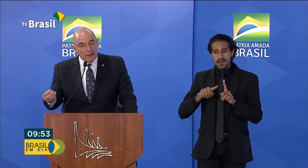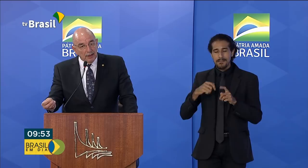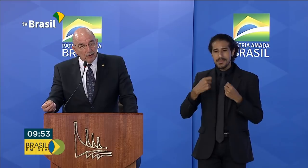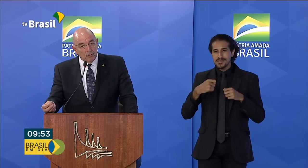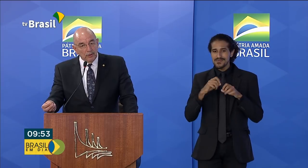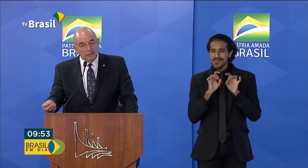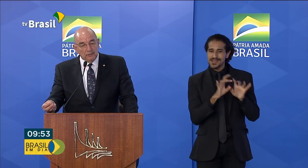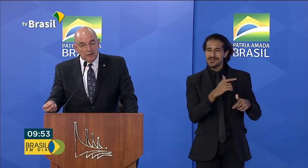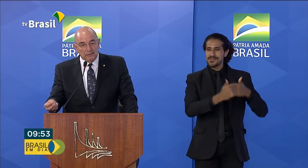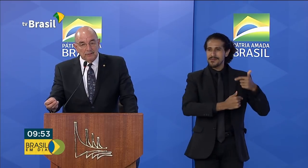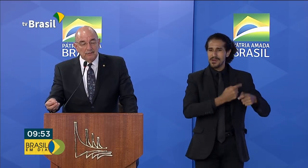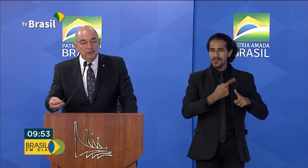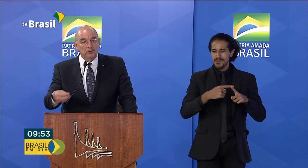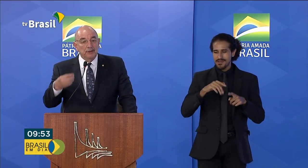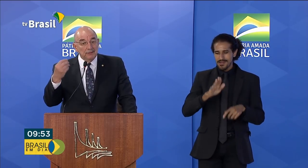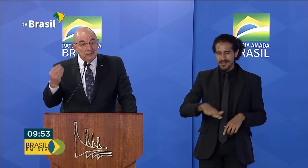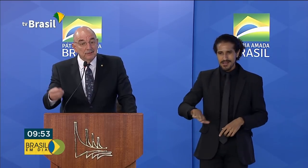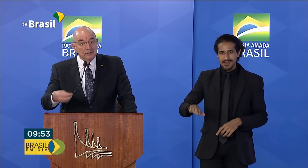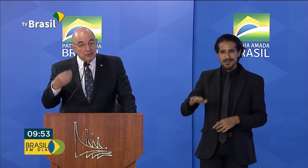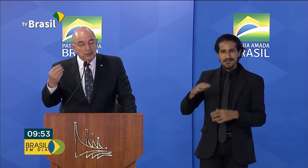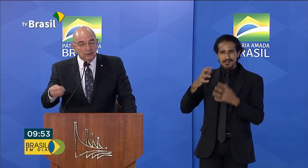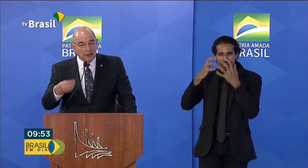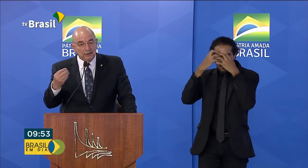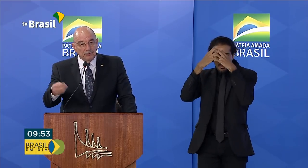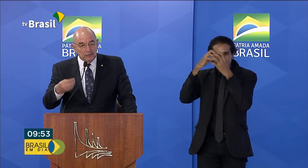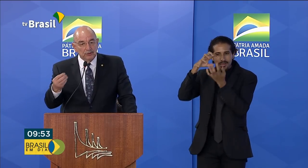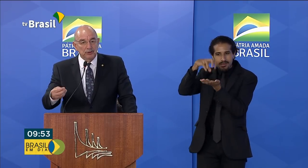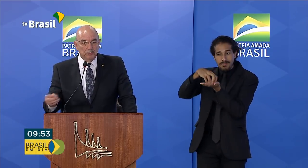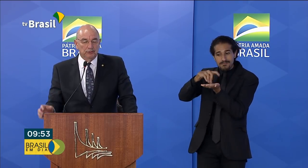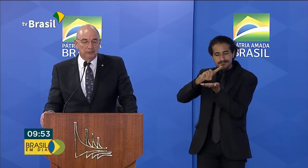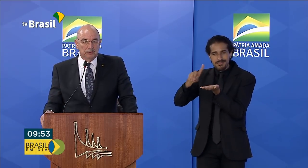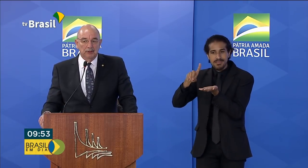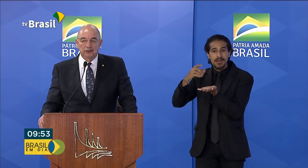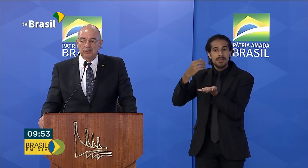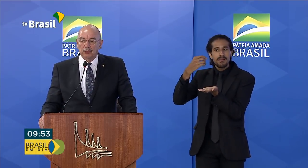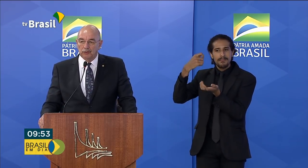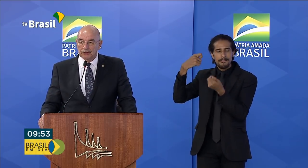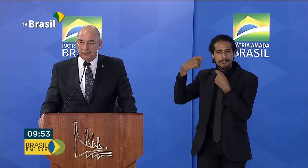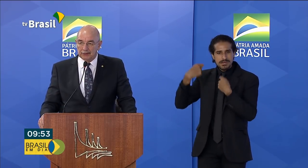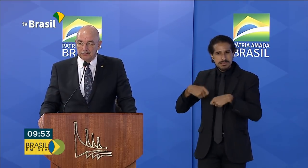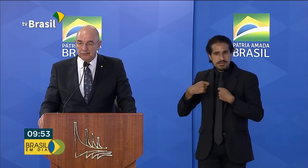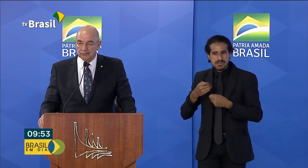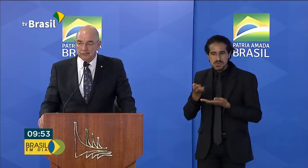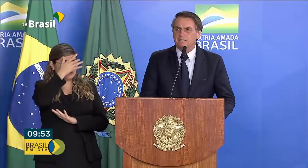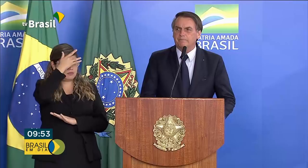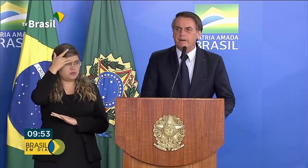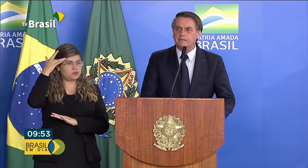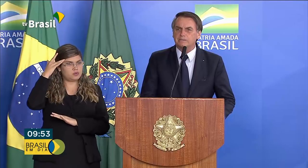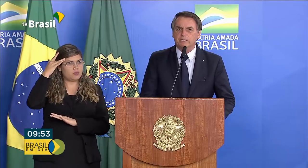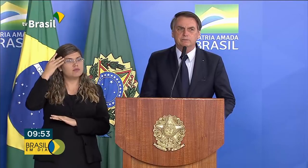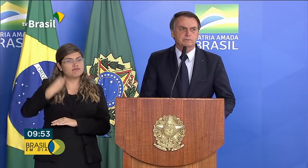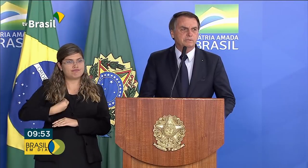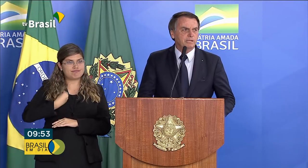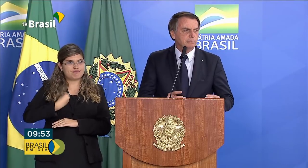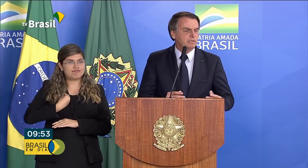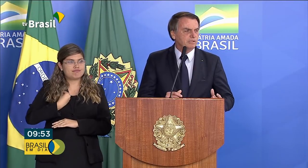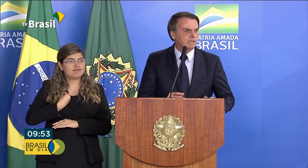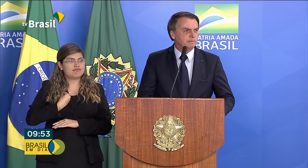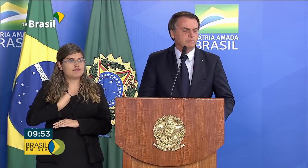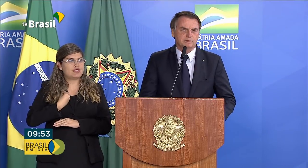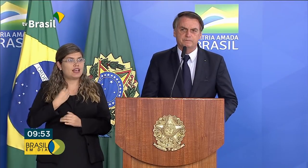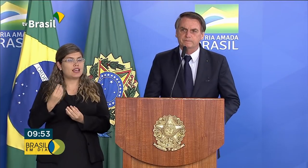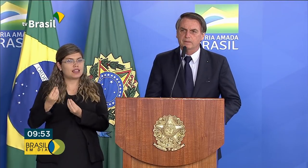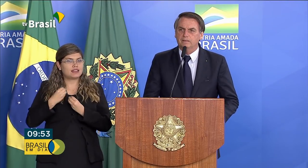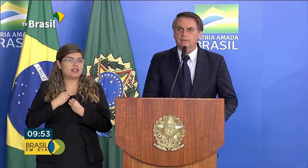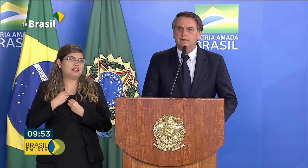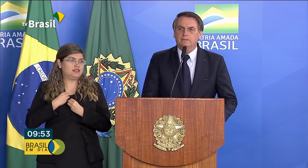com essa síndrome, elas exigem muito de quem cuida delas. A medida provisória assinada pelo